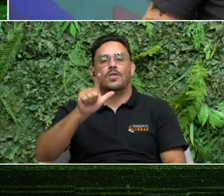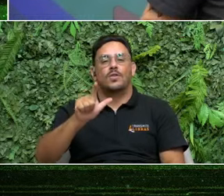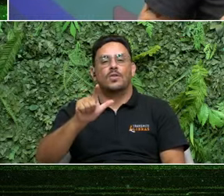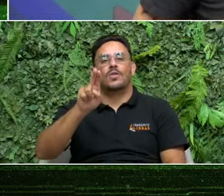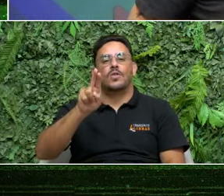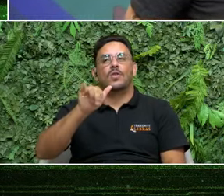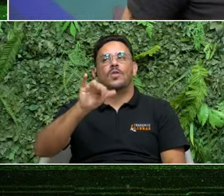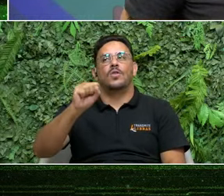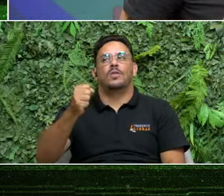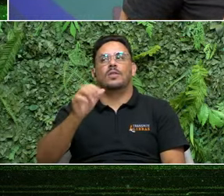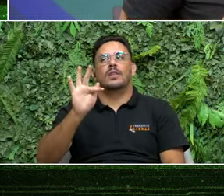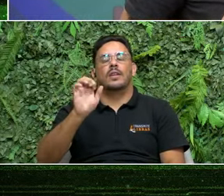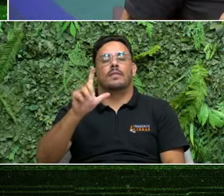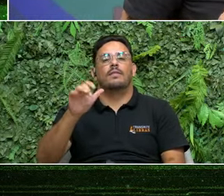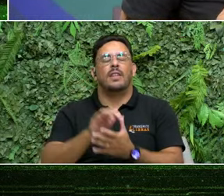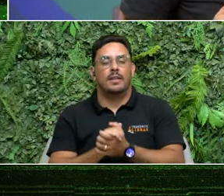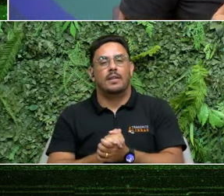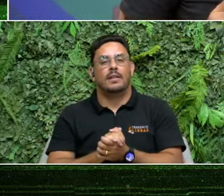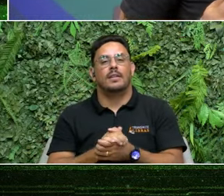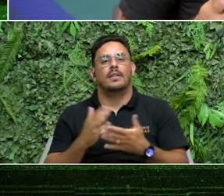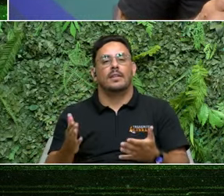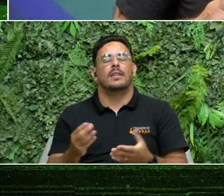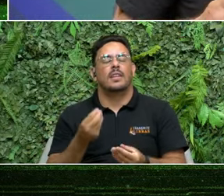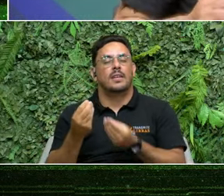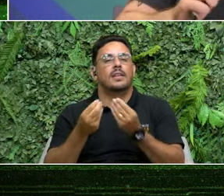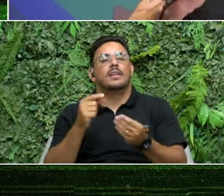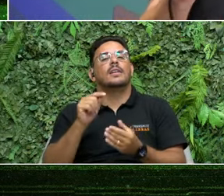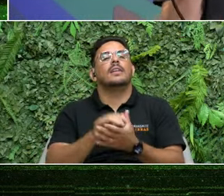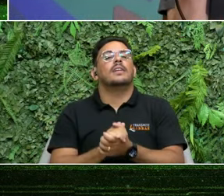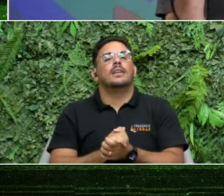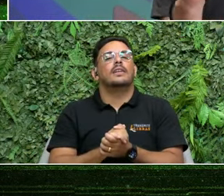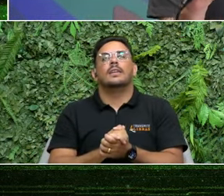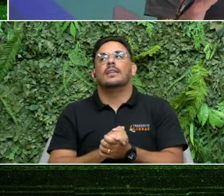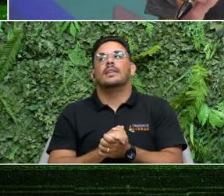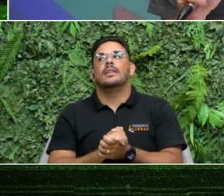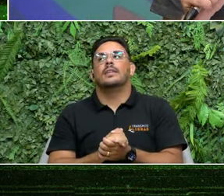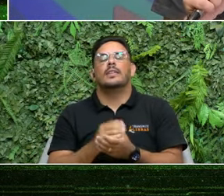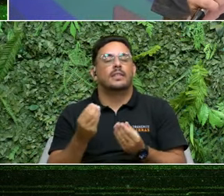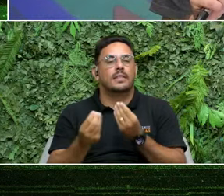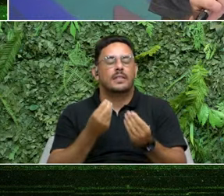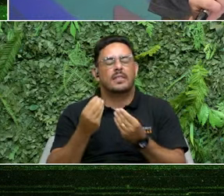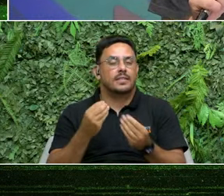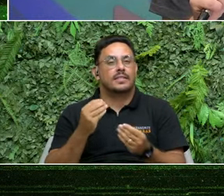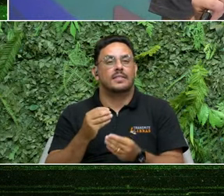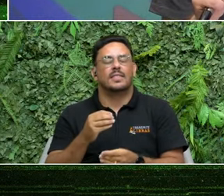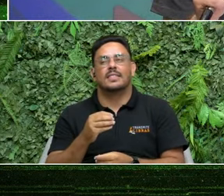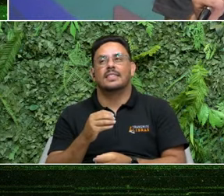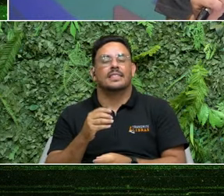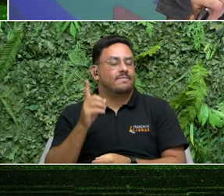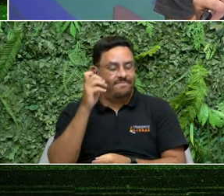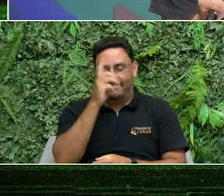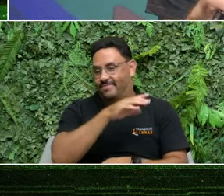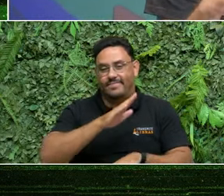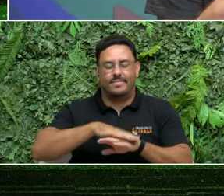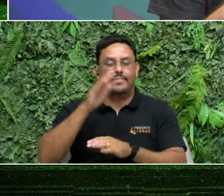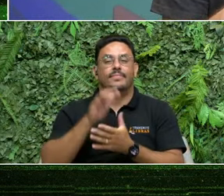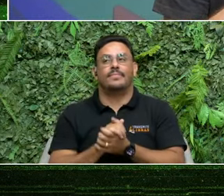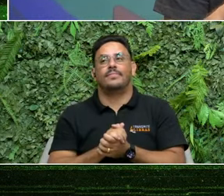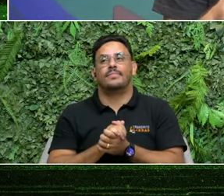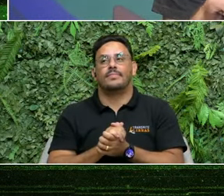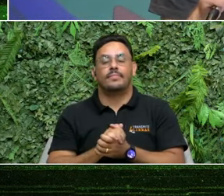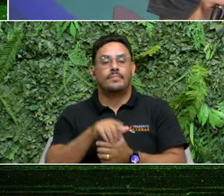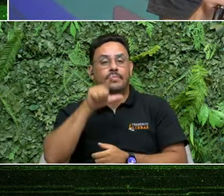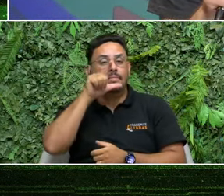scolar desculpa da nossa equipe é ô Felipão seus desos maior O o aquele